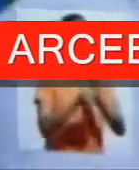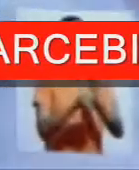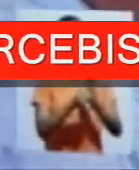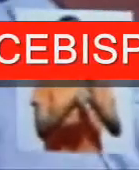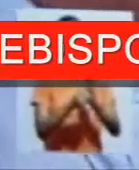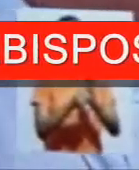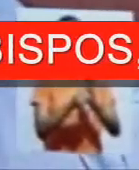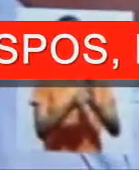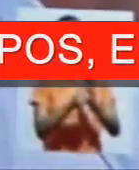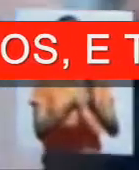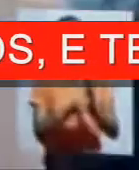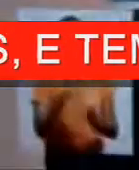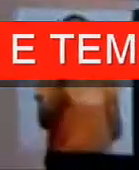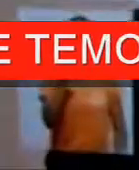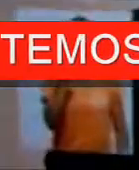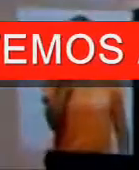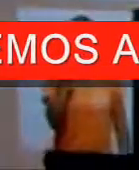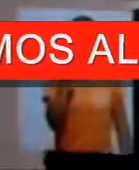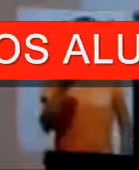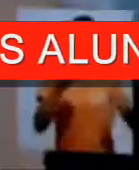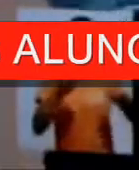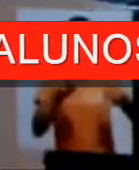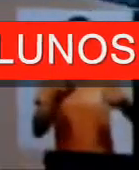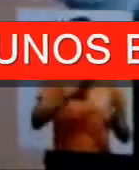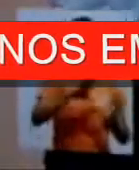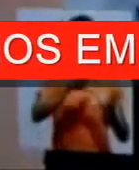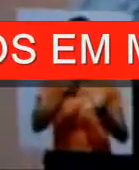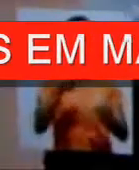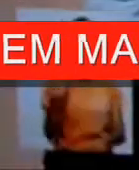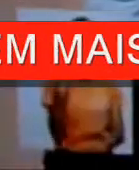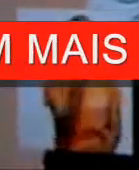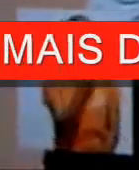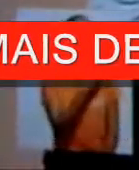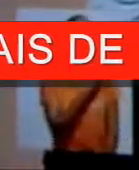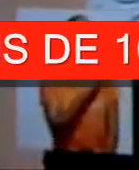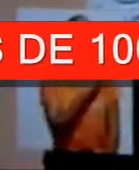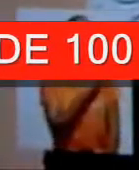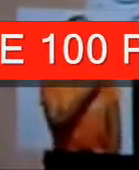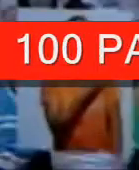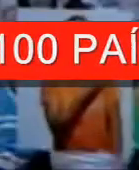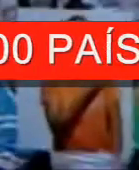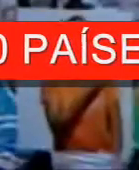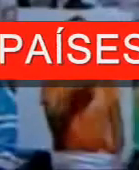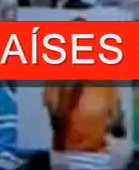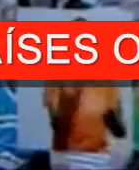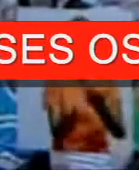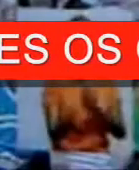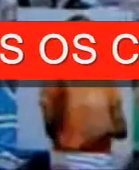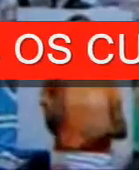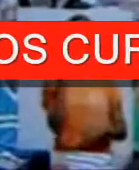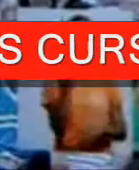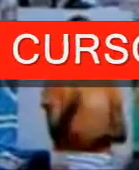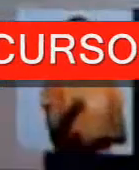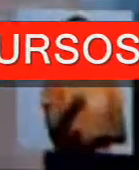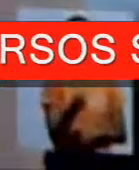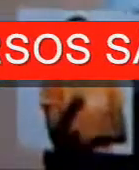perder tudo. Eu que já não tinha muita coisa, perdi quase tudo ao longo desse ano. Eu fico contente